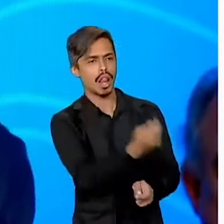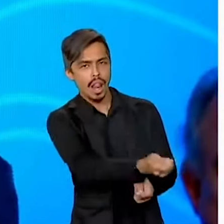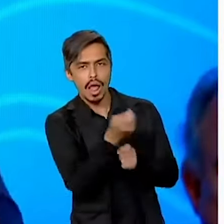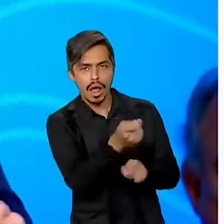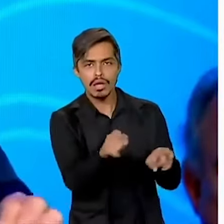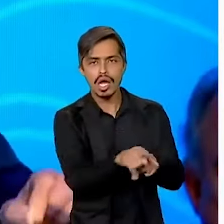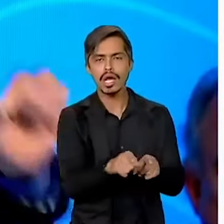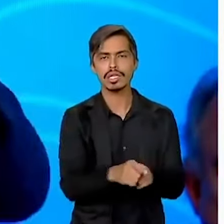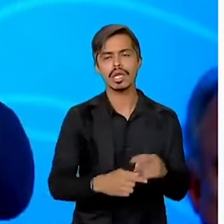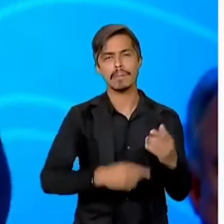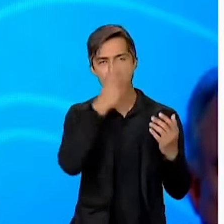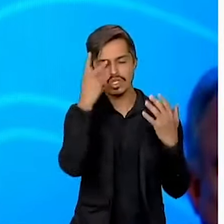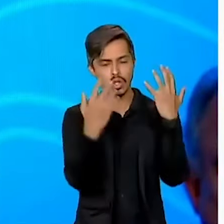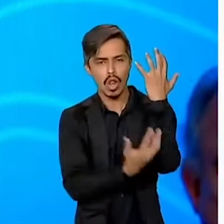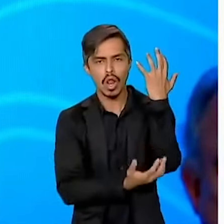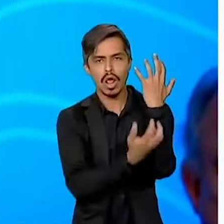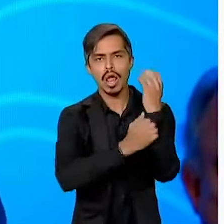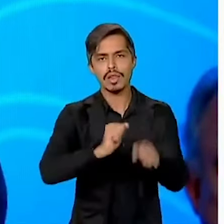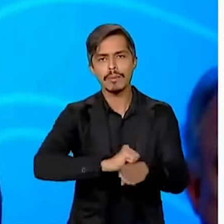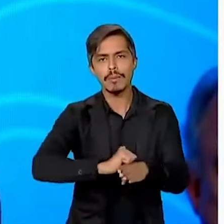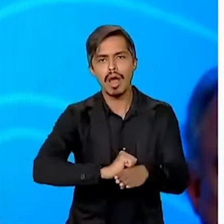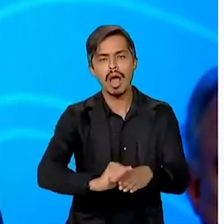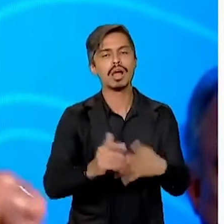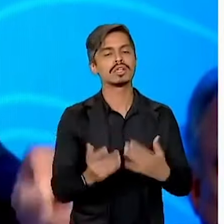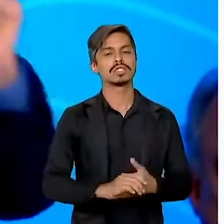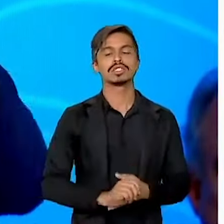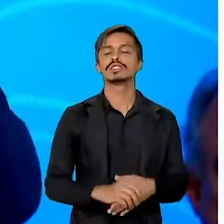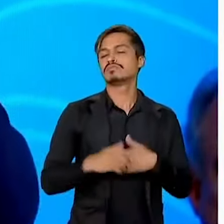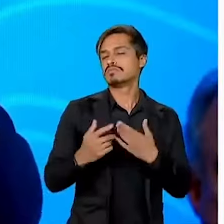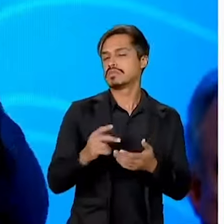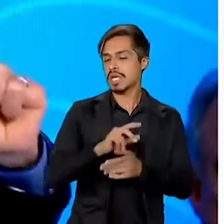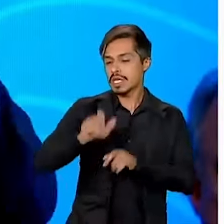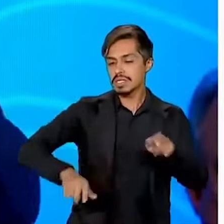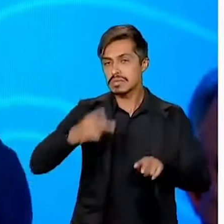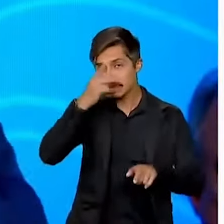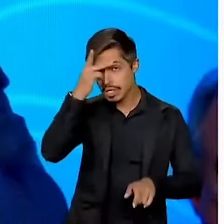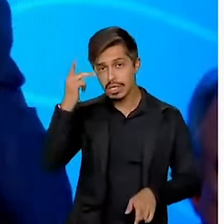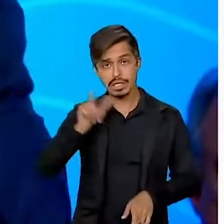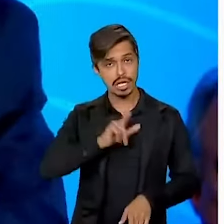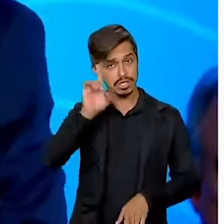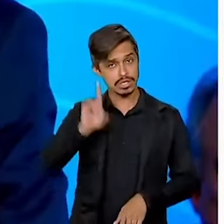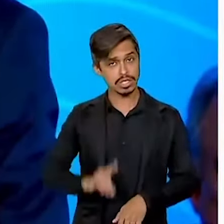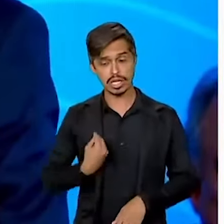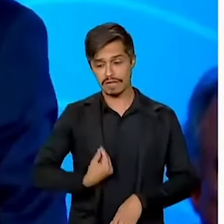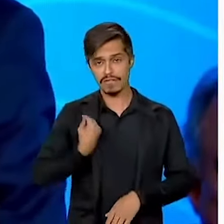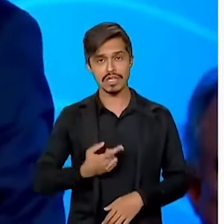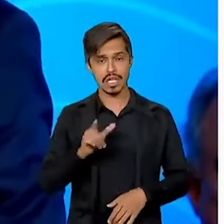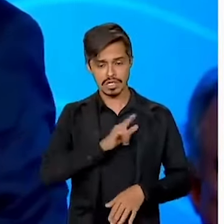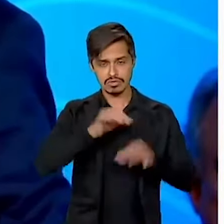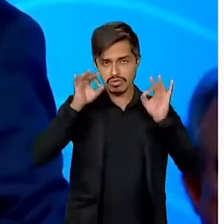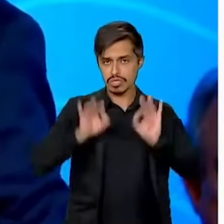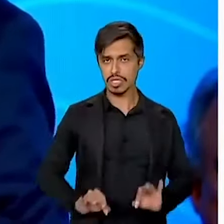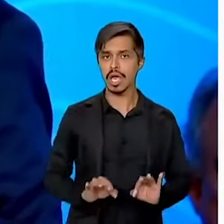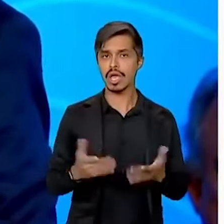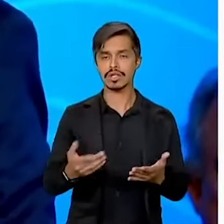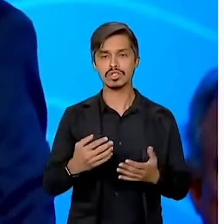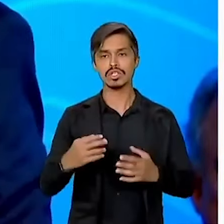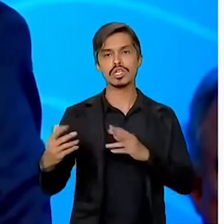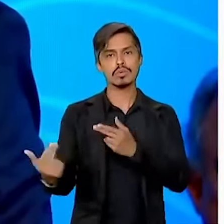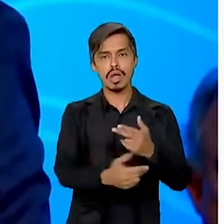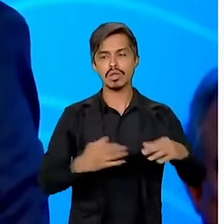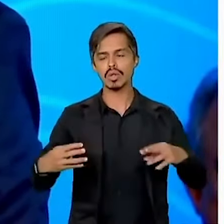um seringueiro, mora um indígena, e que essas pessoas têm que ter direito a sobreviver com dignidade, como todos nós queremos